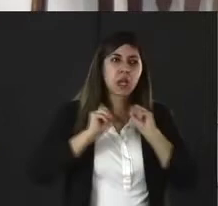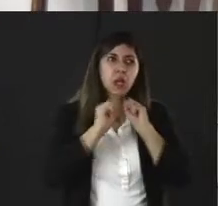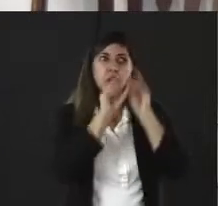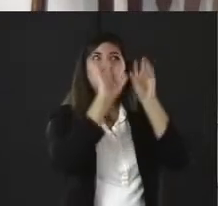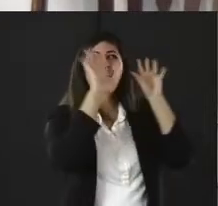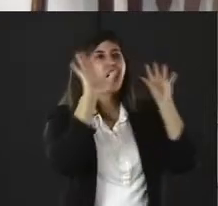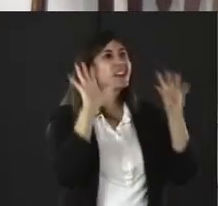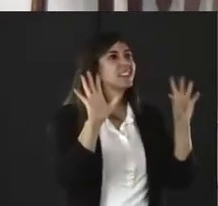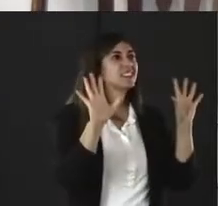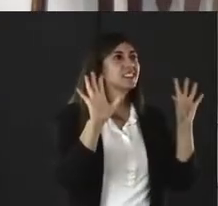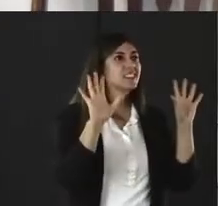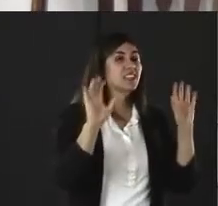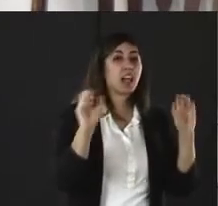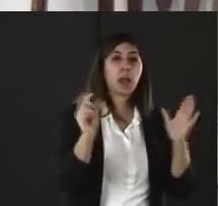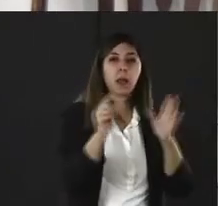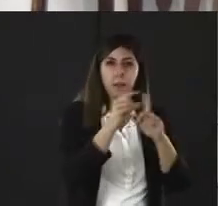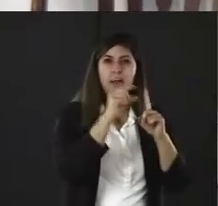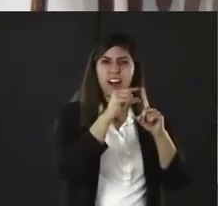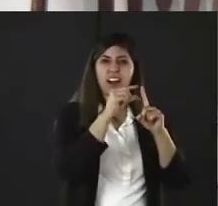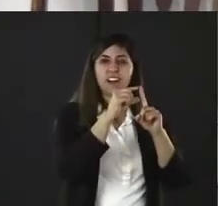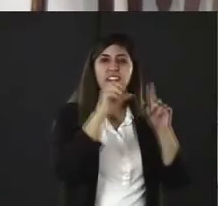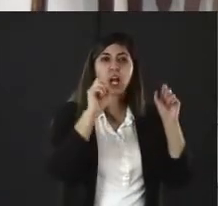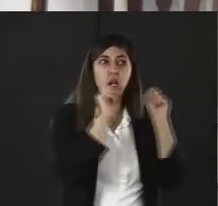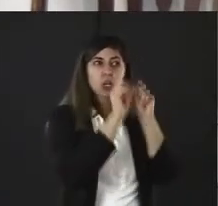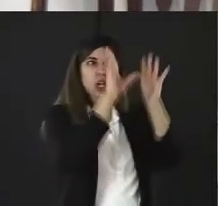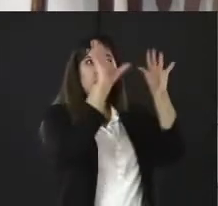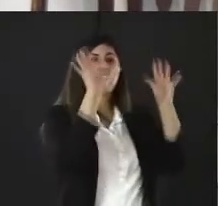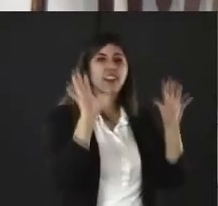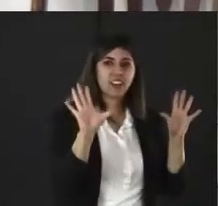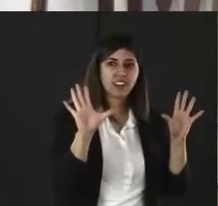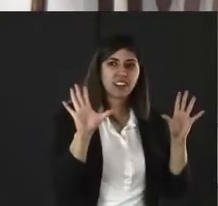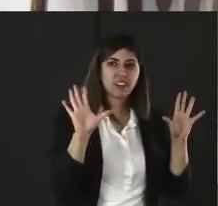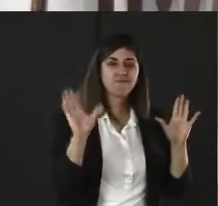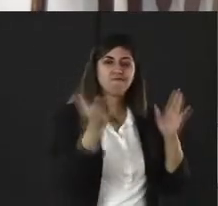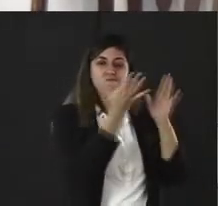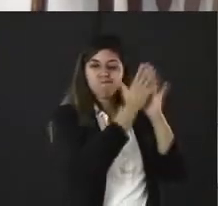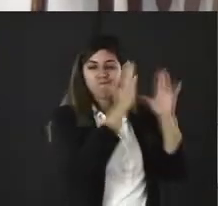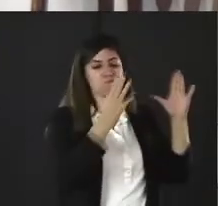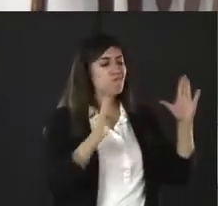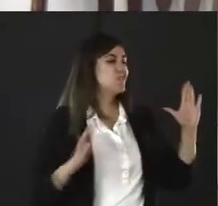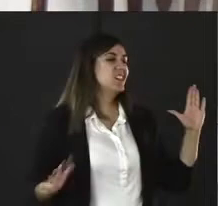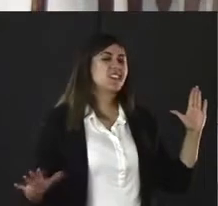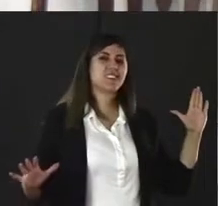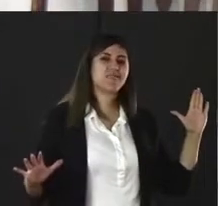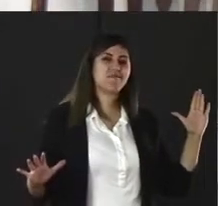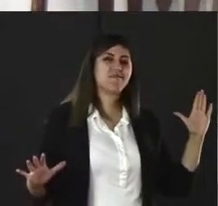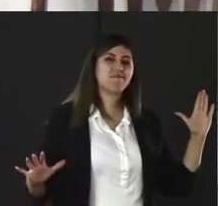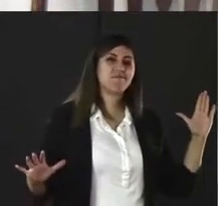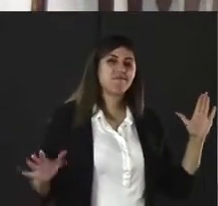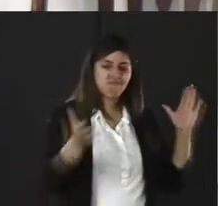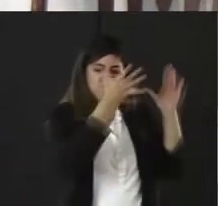e a palavra glória aqui no texto original parece ser brilho esplendor